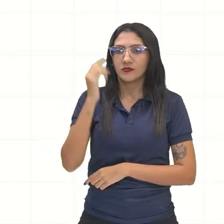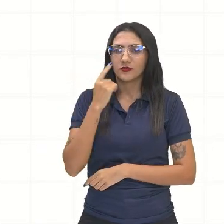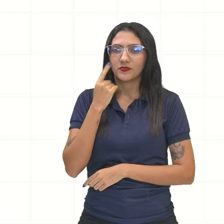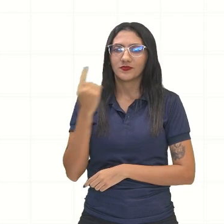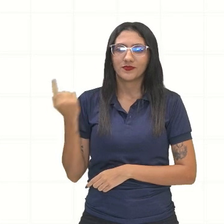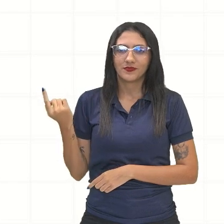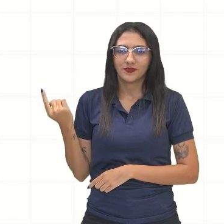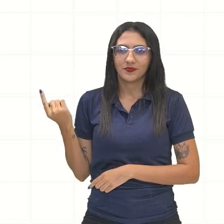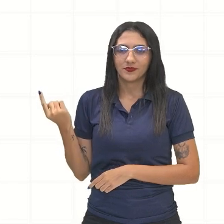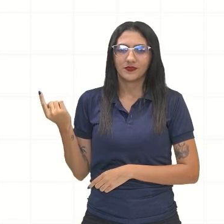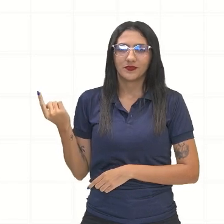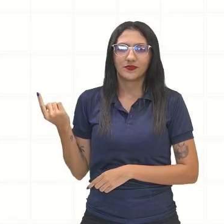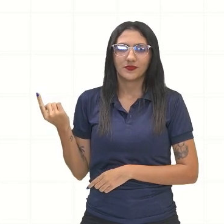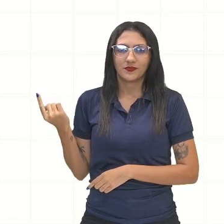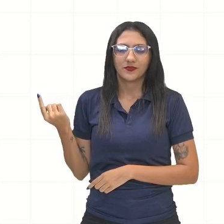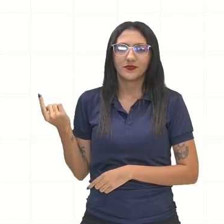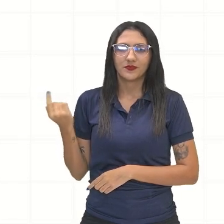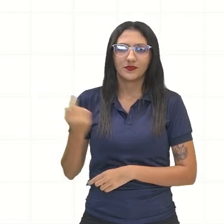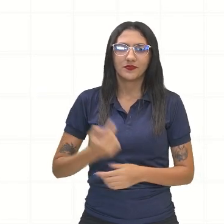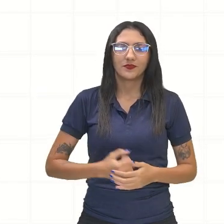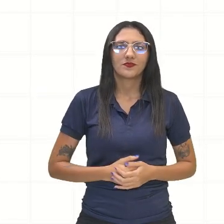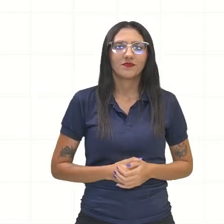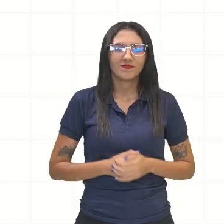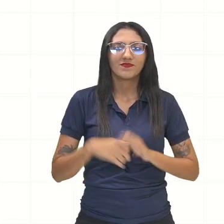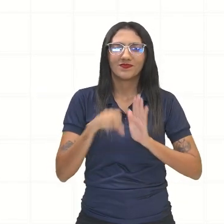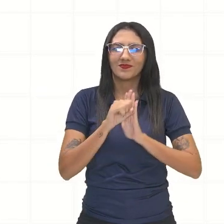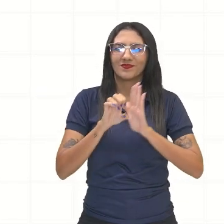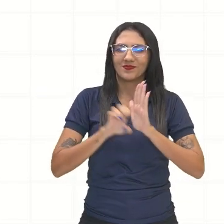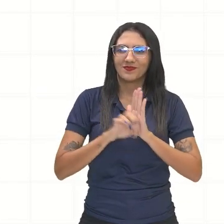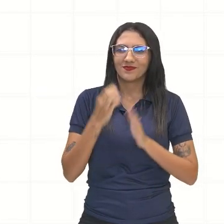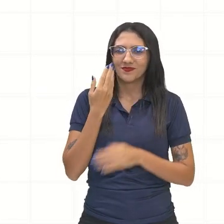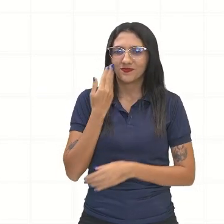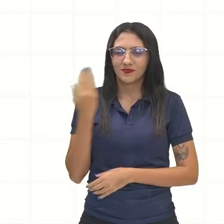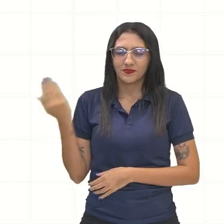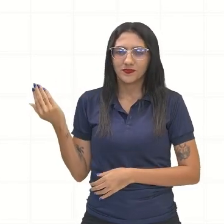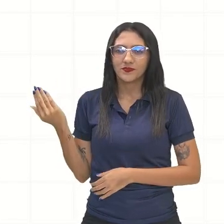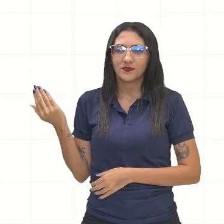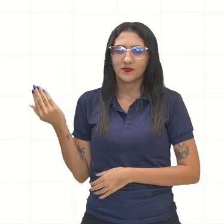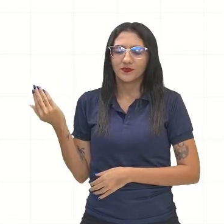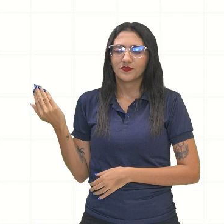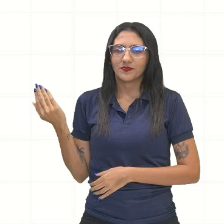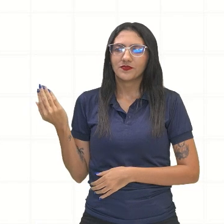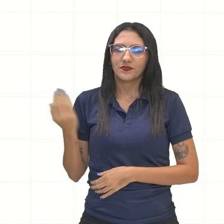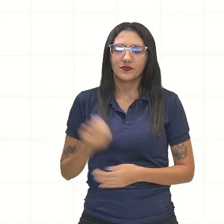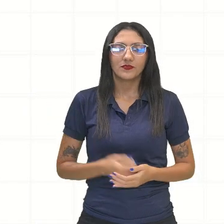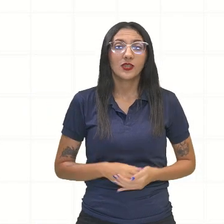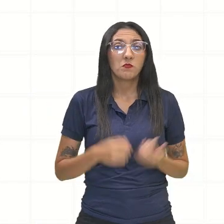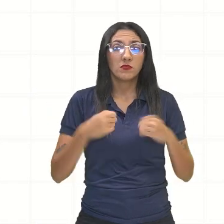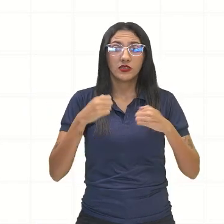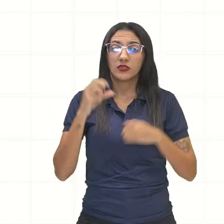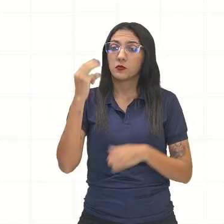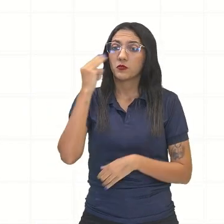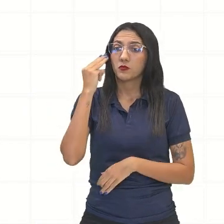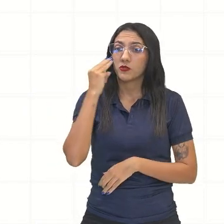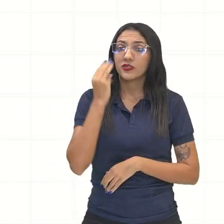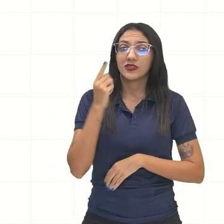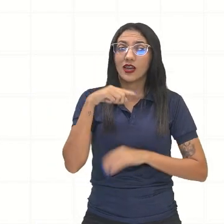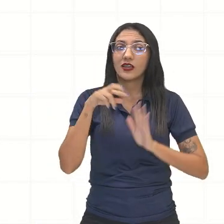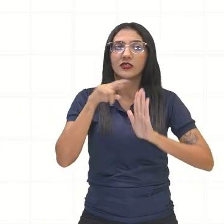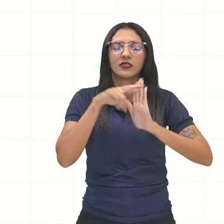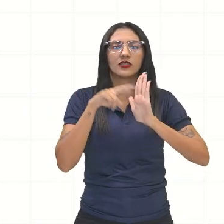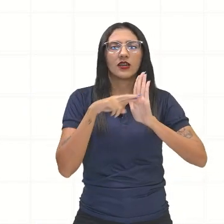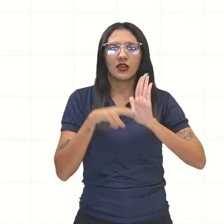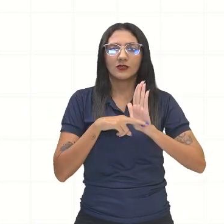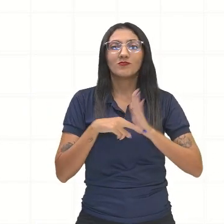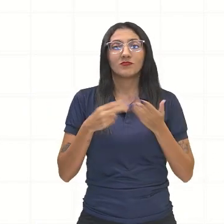1492, elimina os 2 últimos, 14 mais 1, século 15, sempre em números romanos, tá? Então,